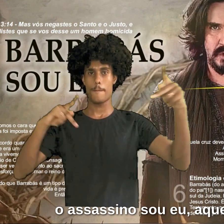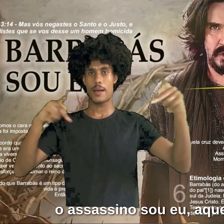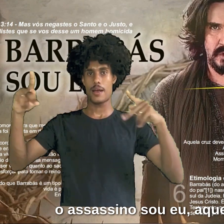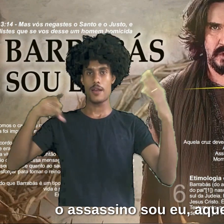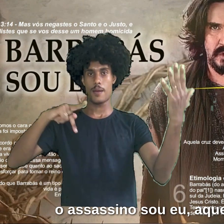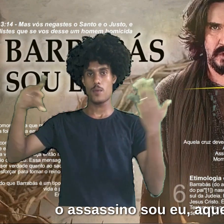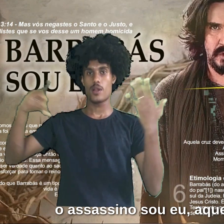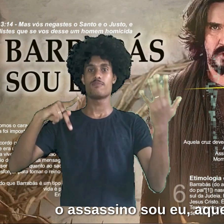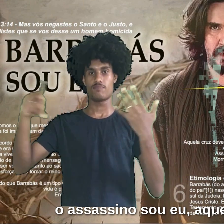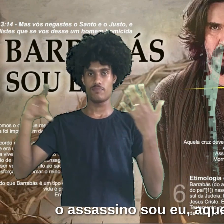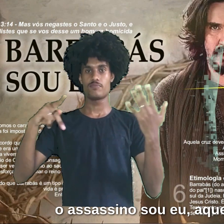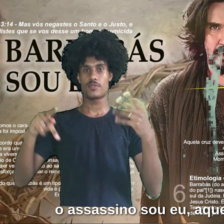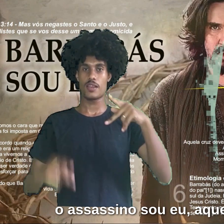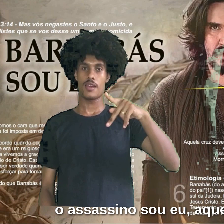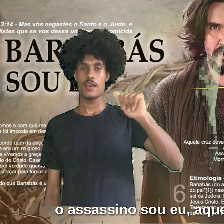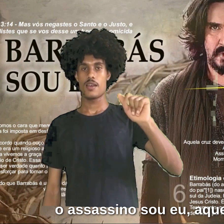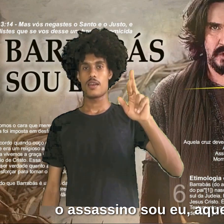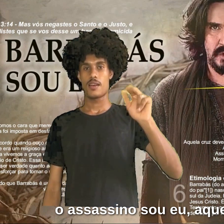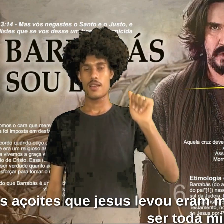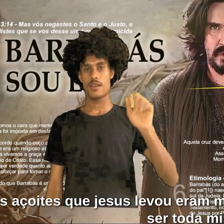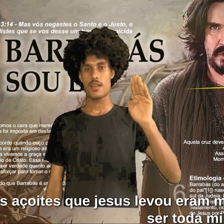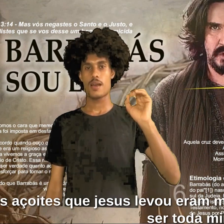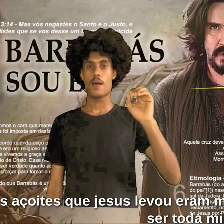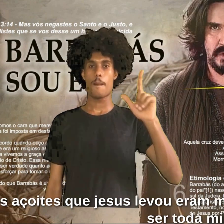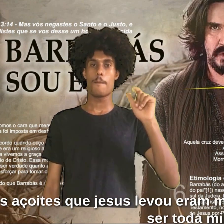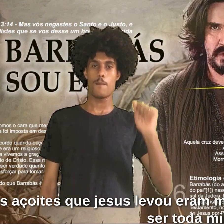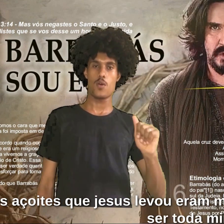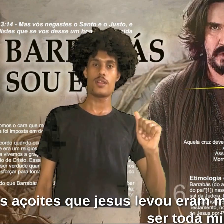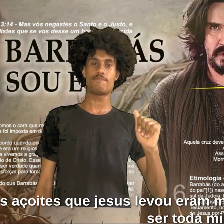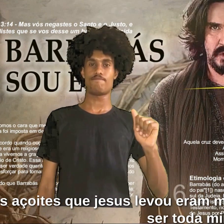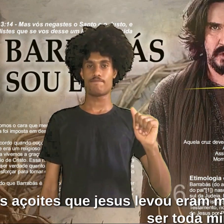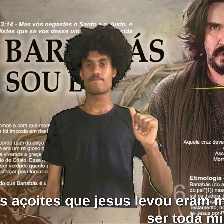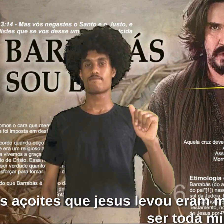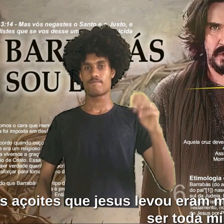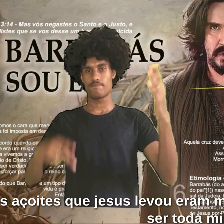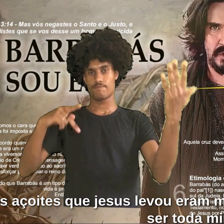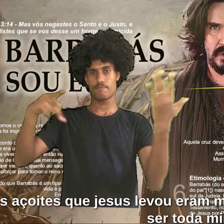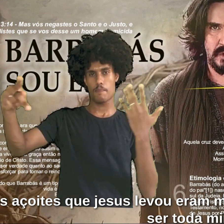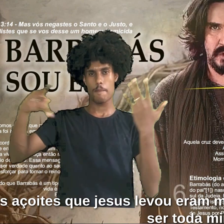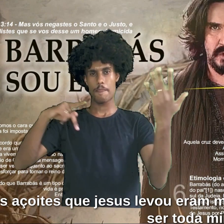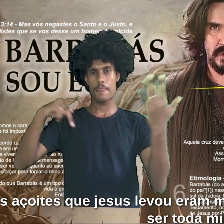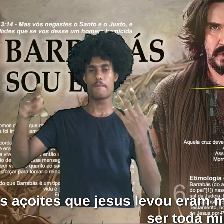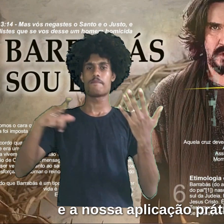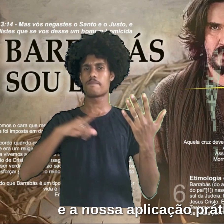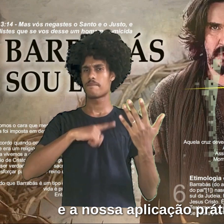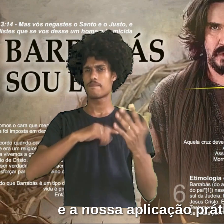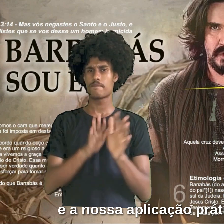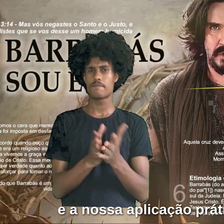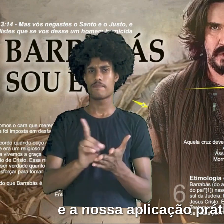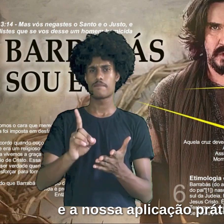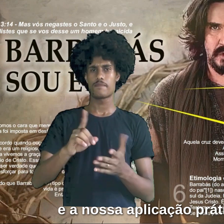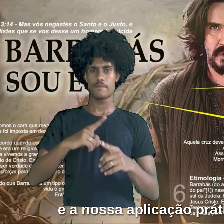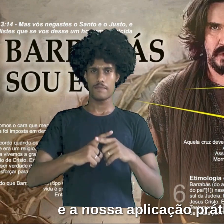sou eu, aquela cruz, irmãos, era minha, os açoites que Jesus levou eram meus, a humilhação deveria ser toda minha. E a